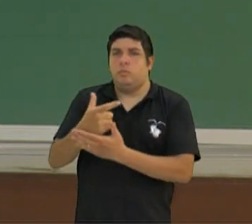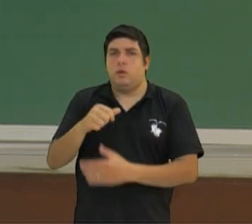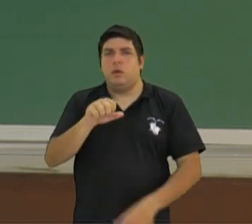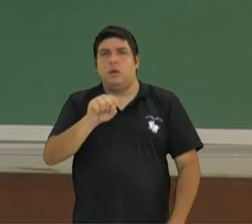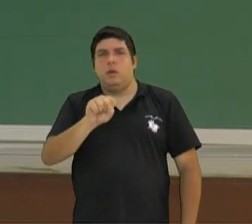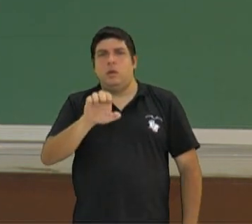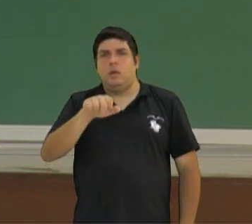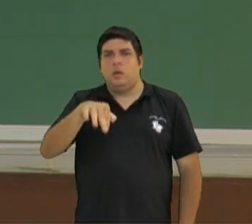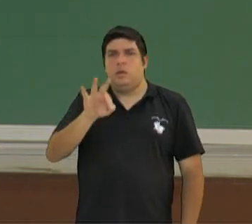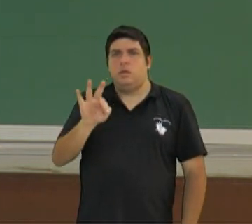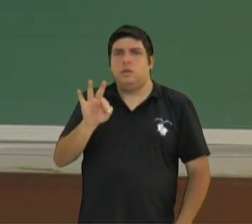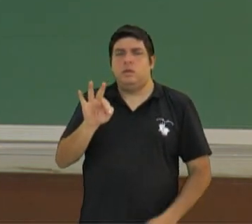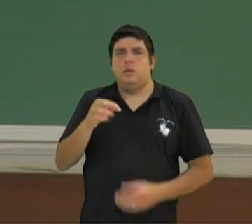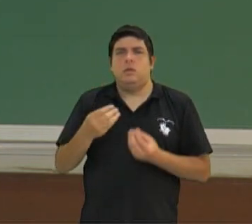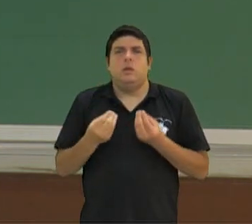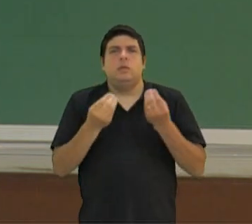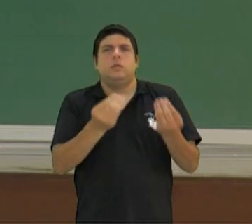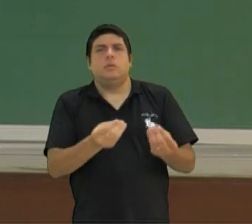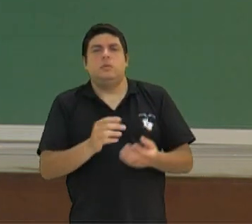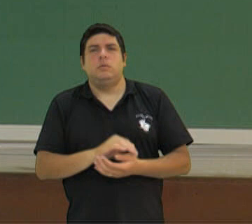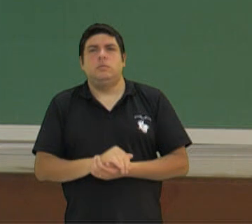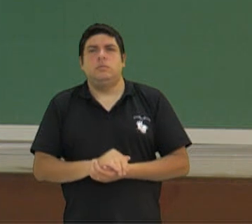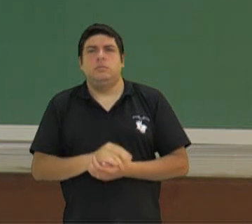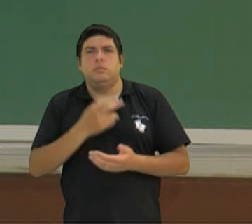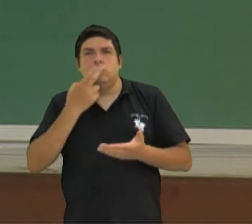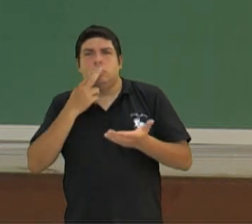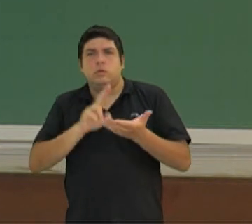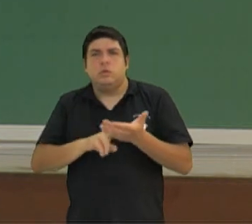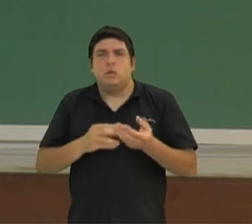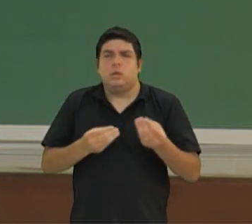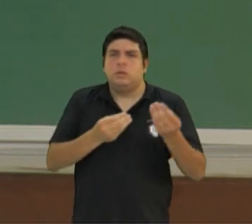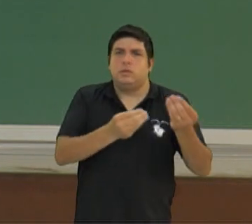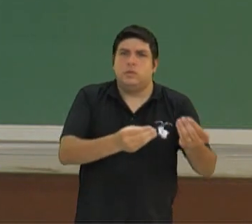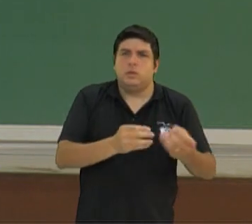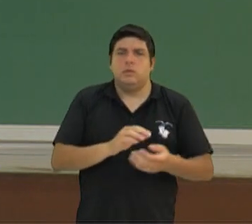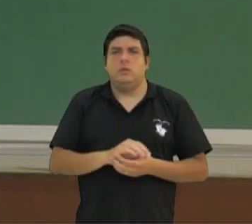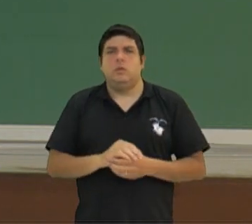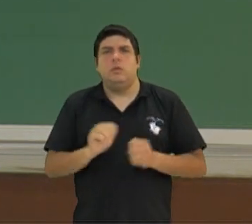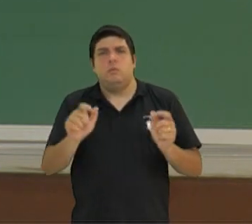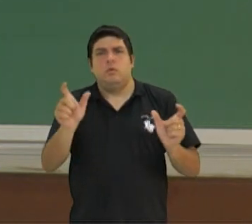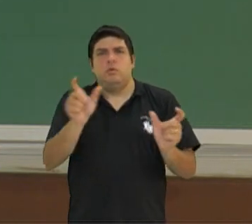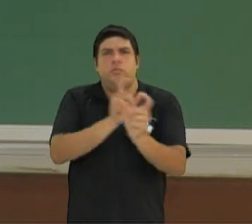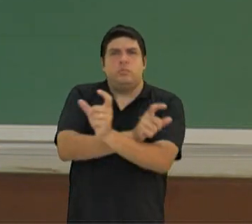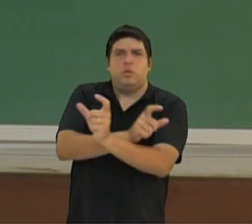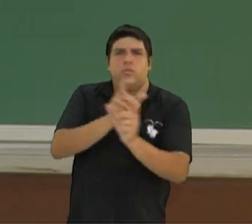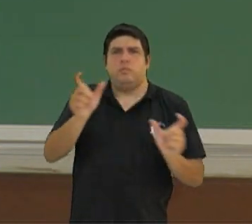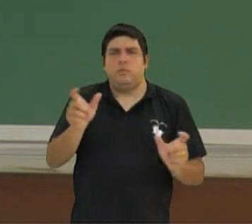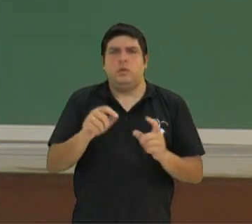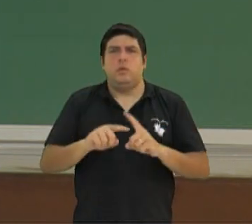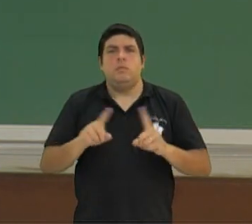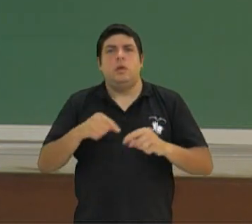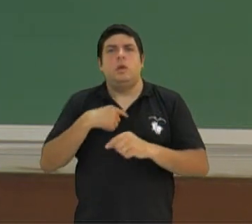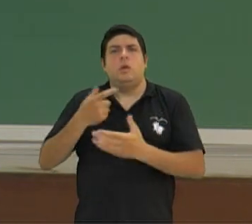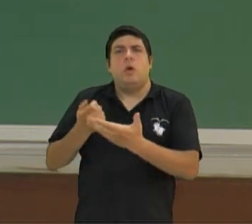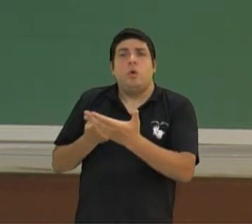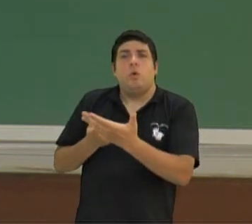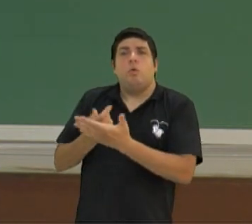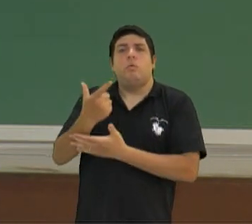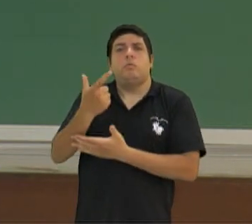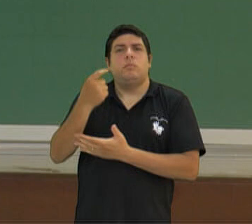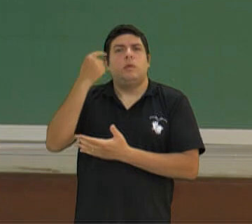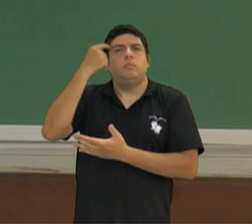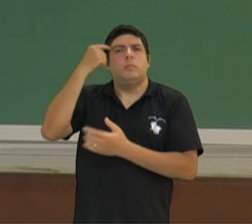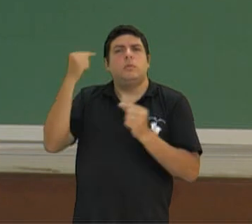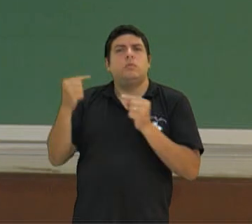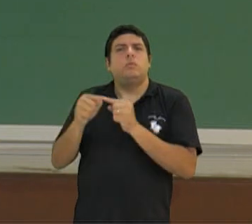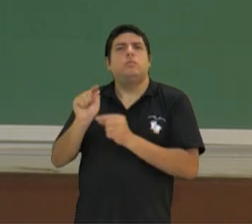enviar presente, comprar cartões, sei lá, poderia até ser. Então, talvez você poderia mudar a ordem aqui. Mas quando a gente pensa em comprar, a gente pensa automaticamente